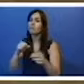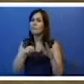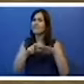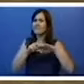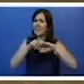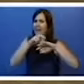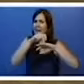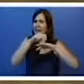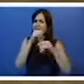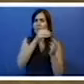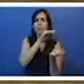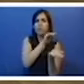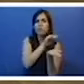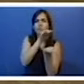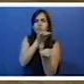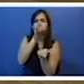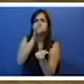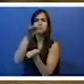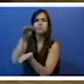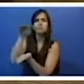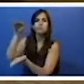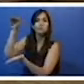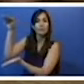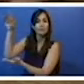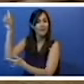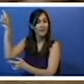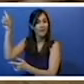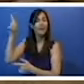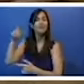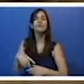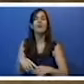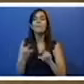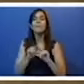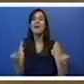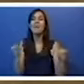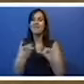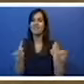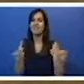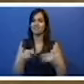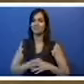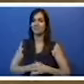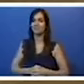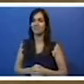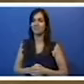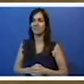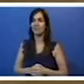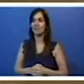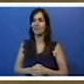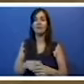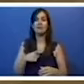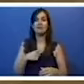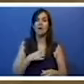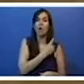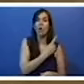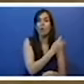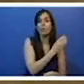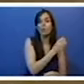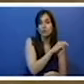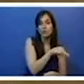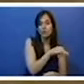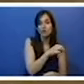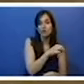aumentando então é e são as Barrinhas cozinhar que vocês conhecem ó começa com um centímetro